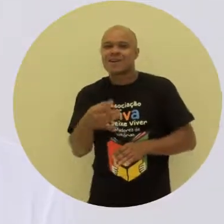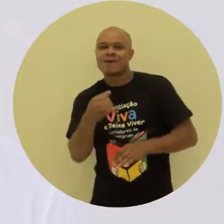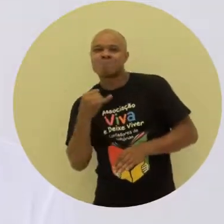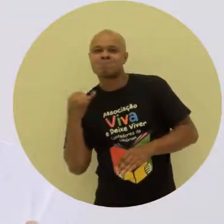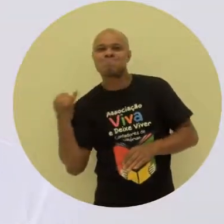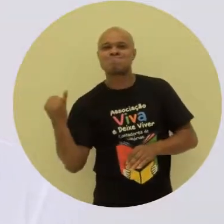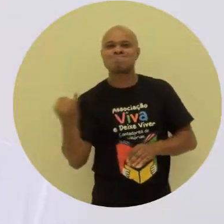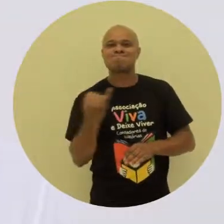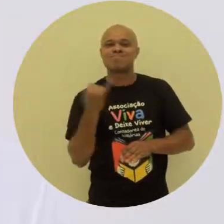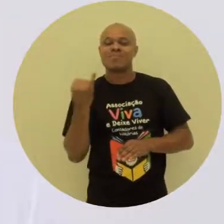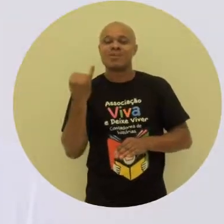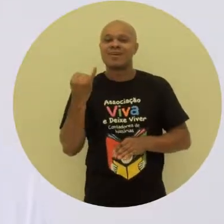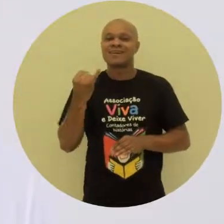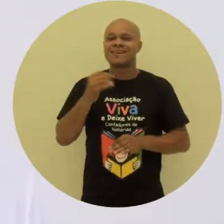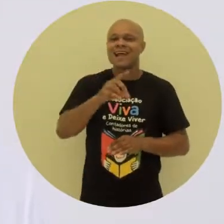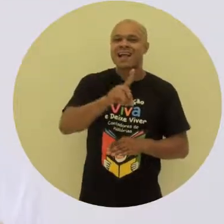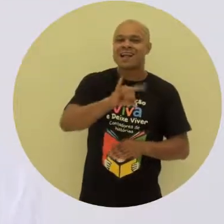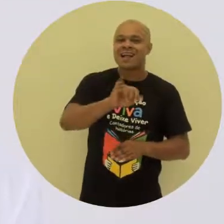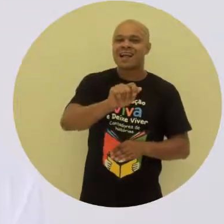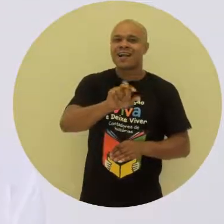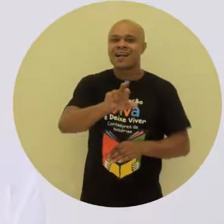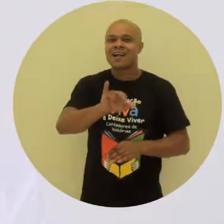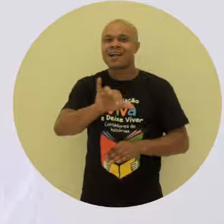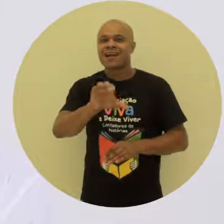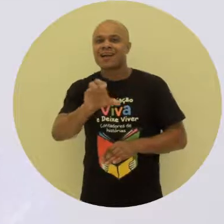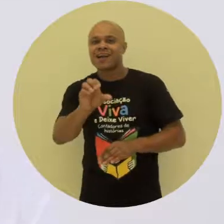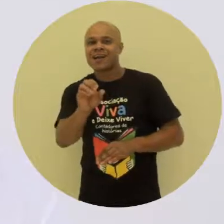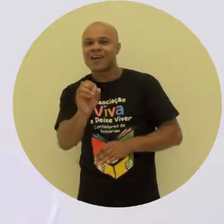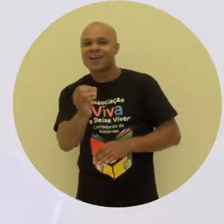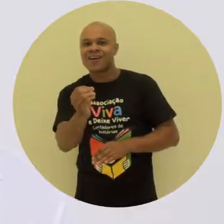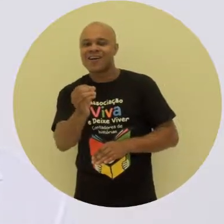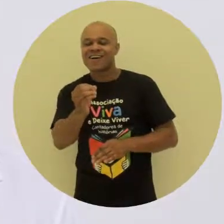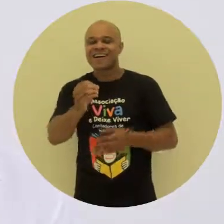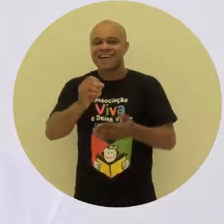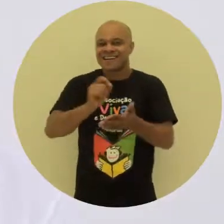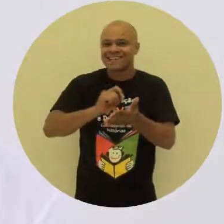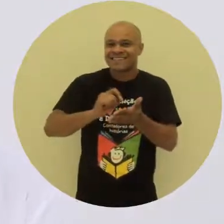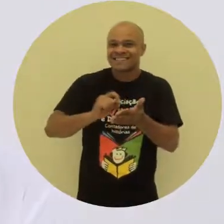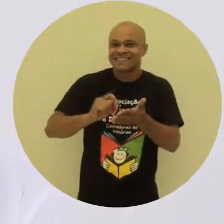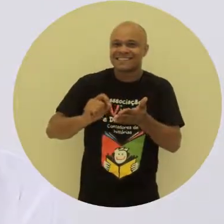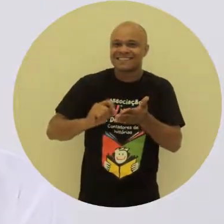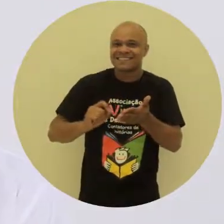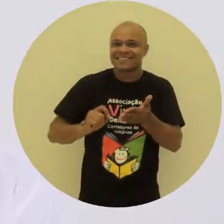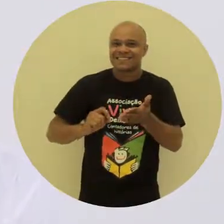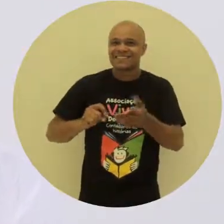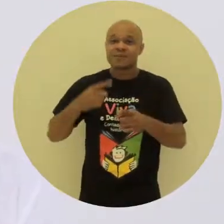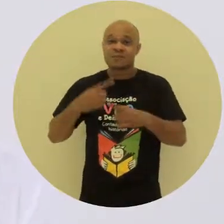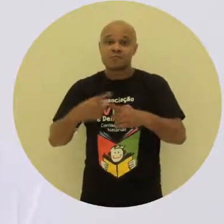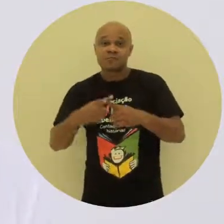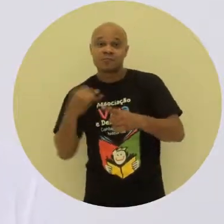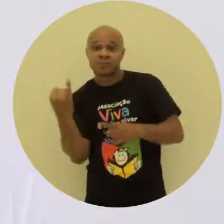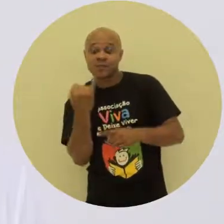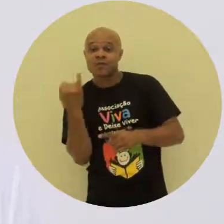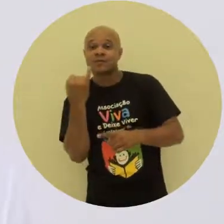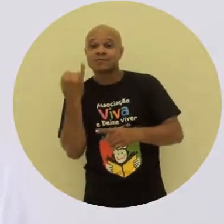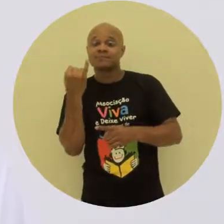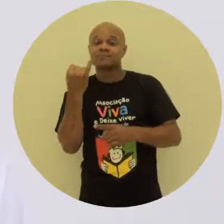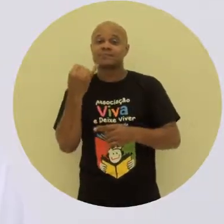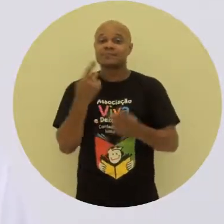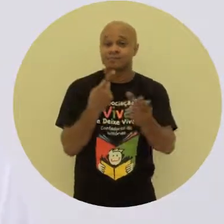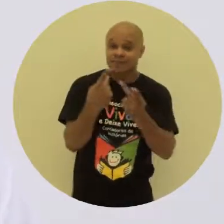do diário do contador de história. Cada vez que nós atuamos, nós registramos a nossa participação. E isso é muito